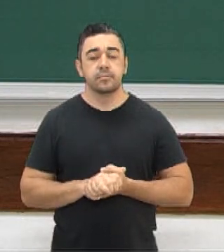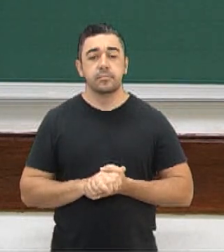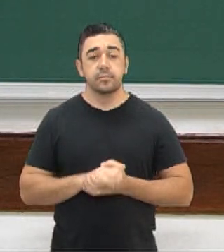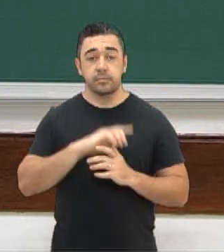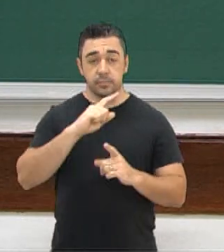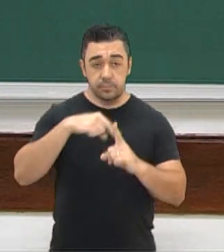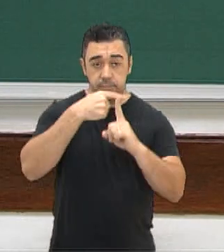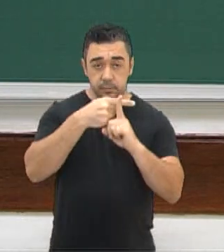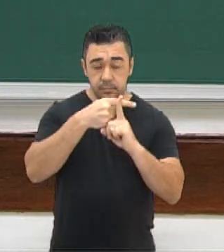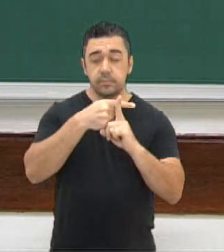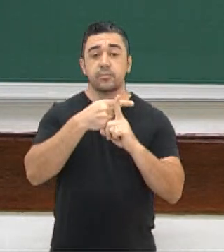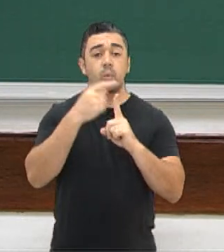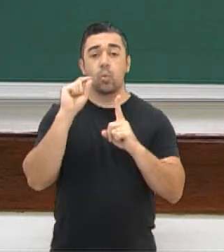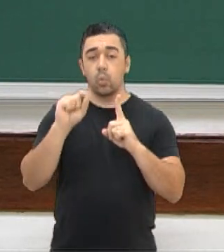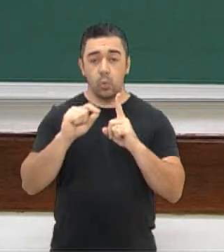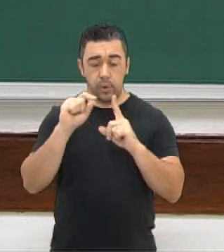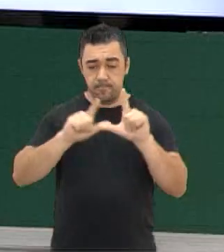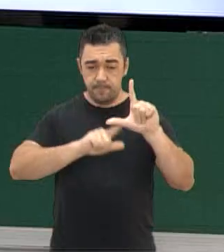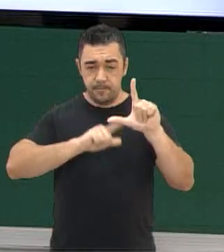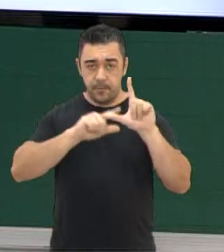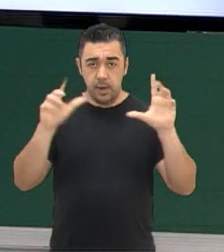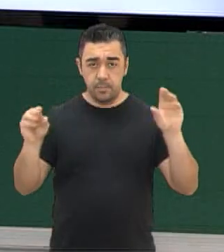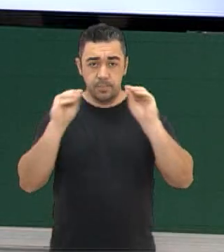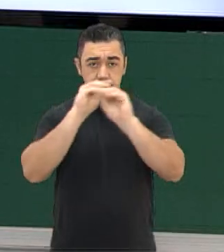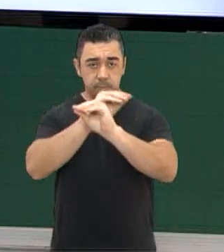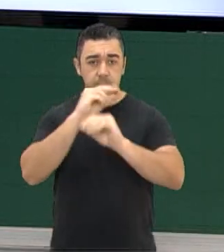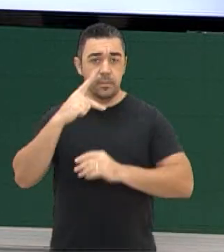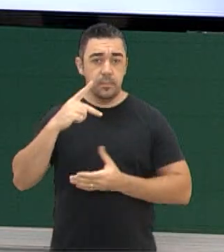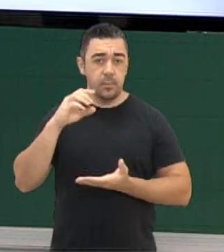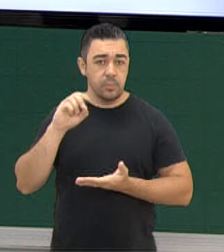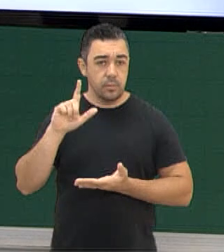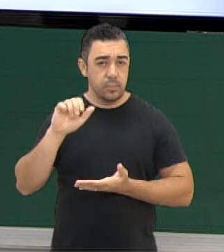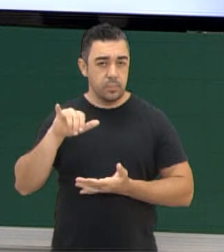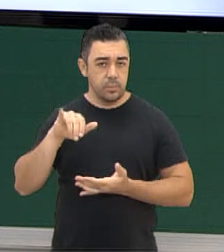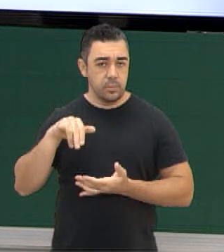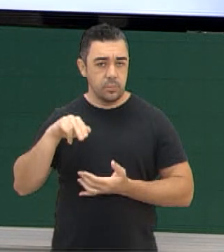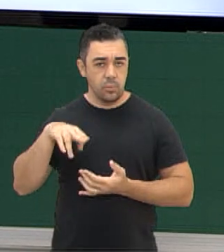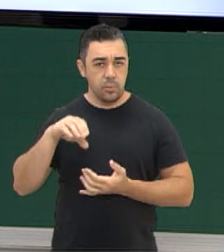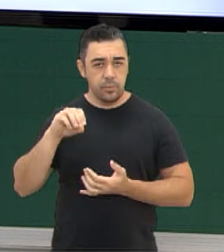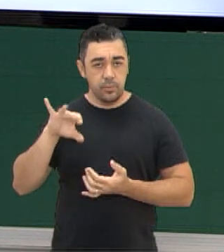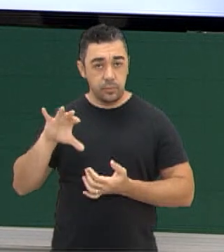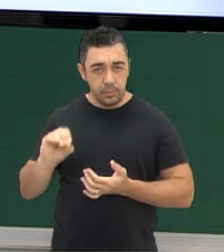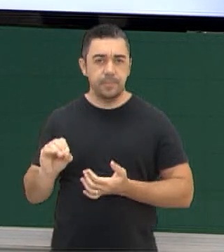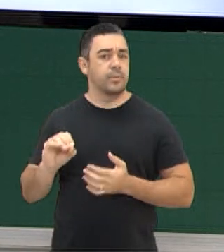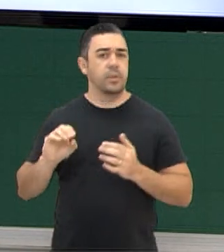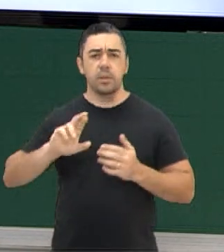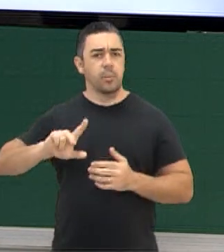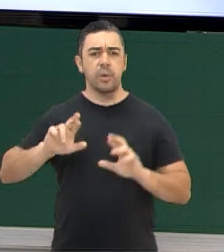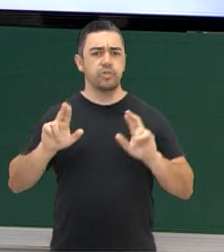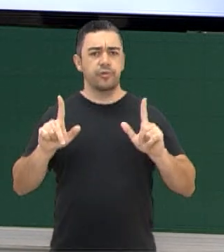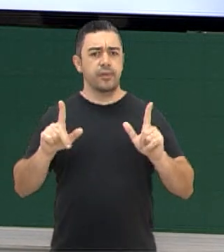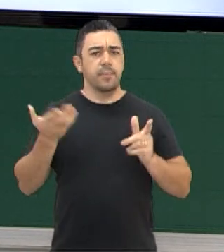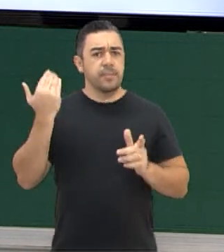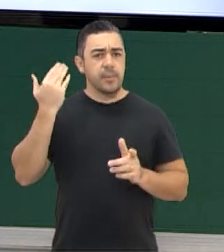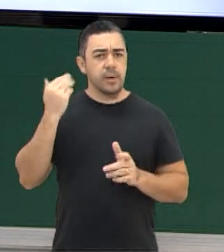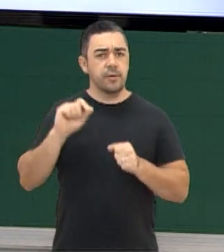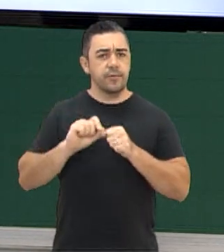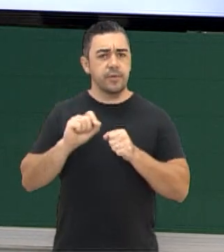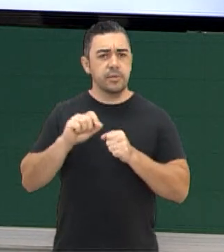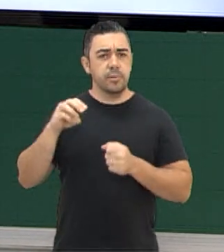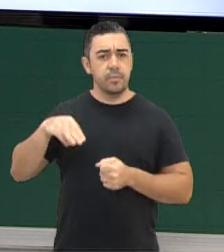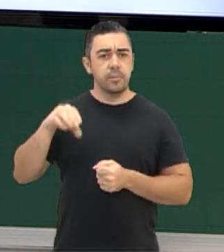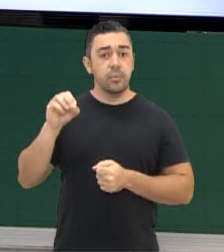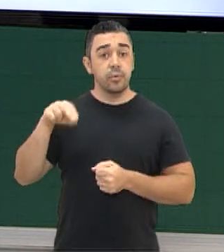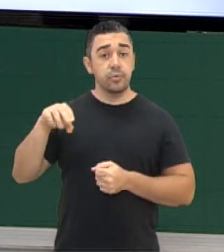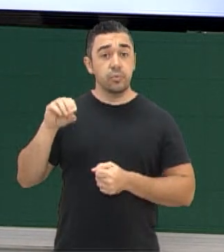Adição algébrica de polinômios, outro conteúdo agora. Não fica diferente do que nós trabalhamos nos monômios, tá? Só